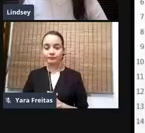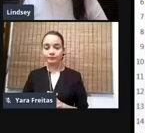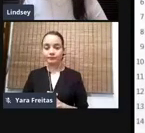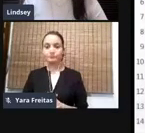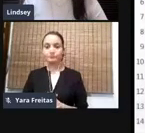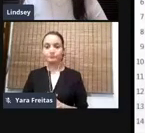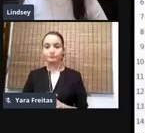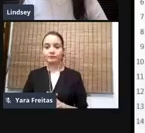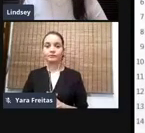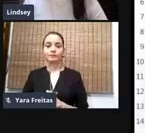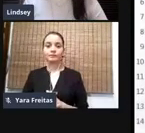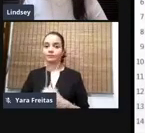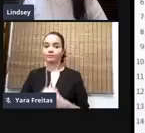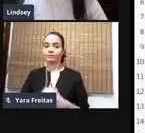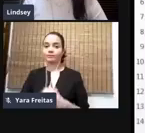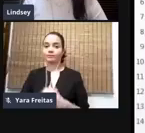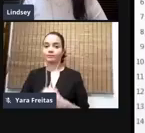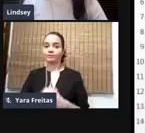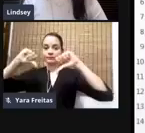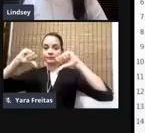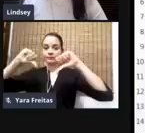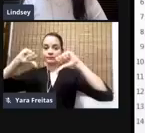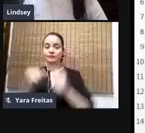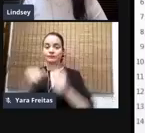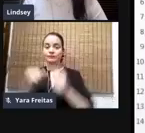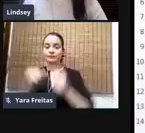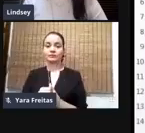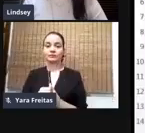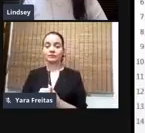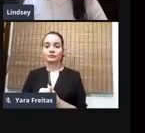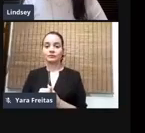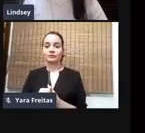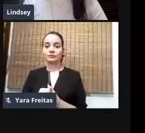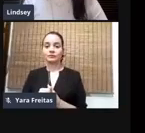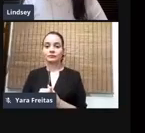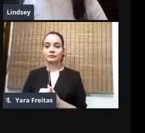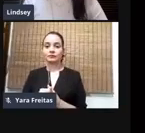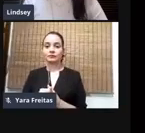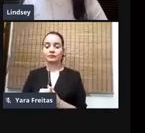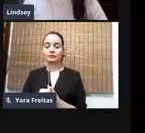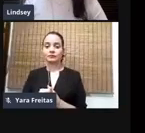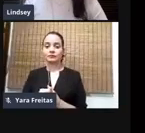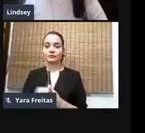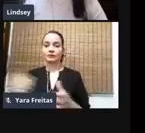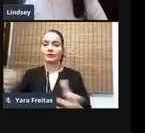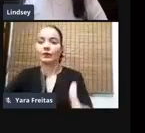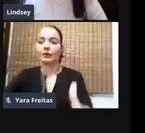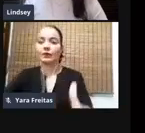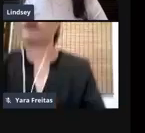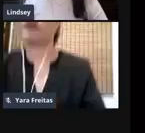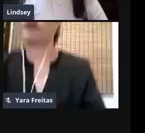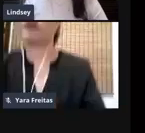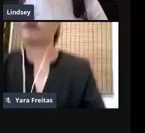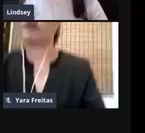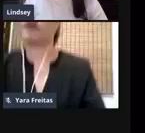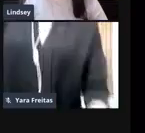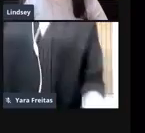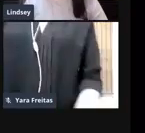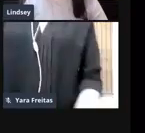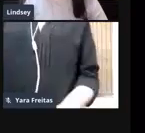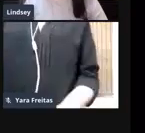tá o som? Tá melhor?